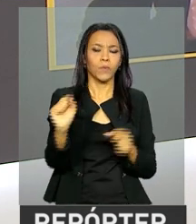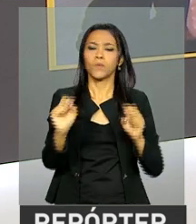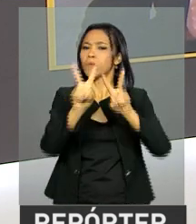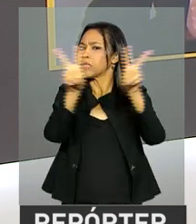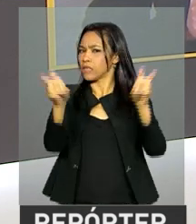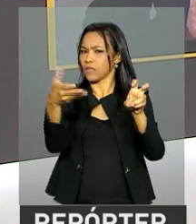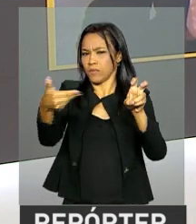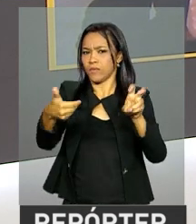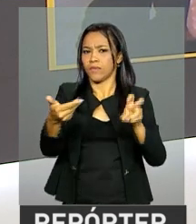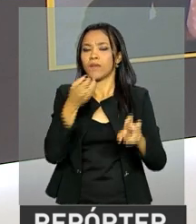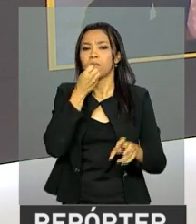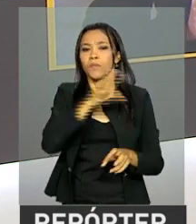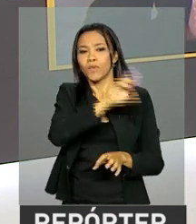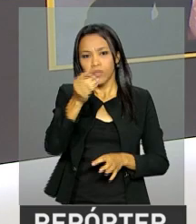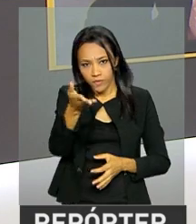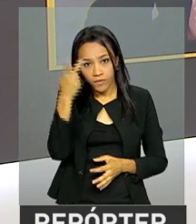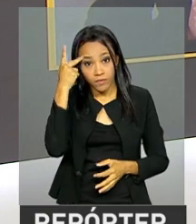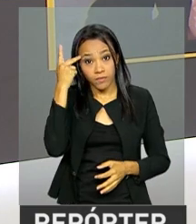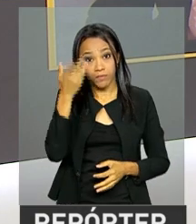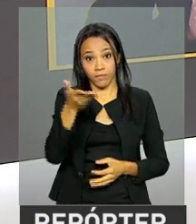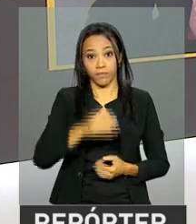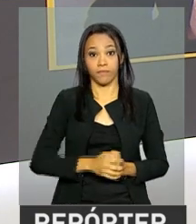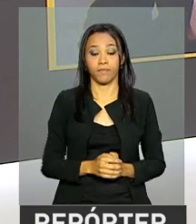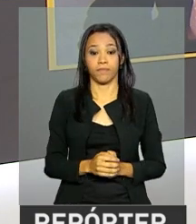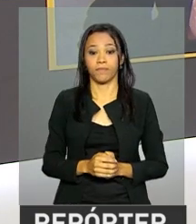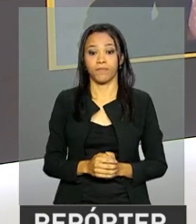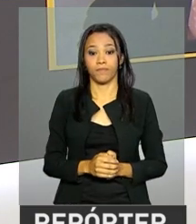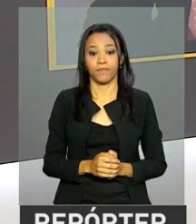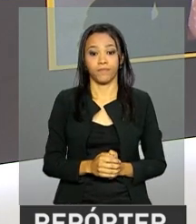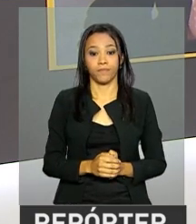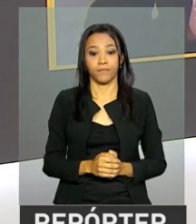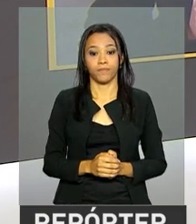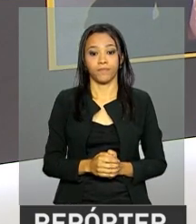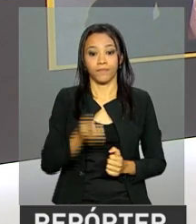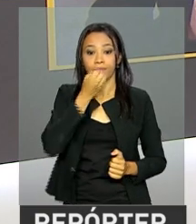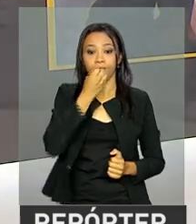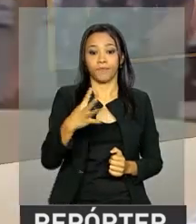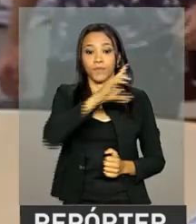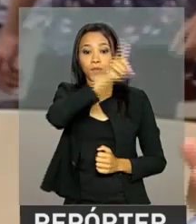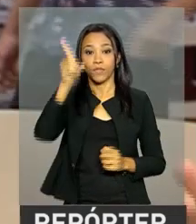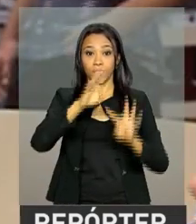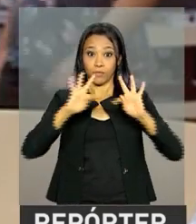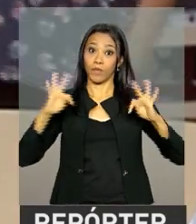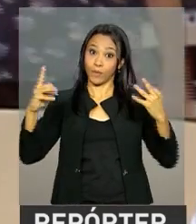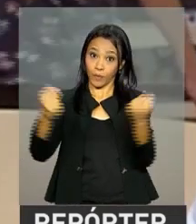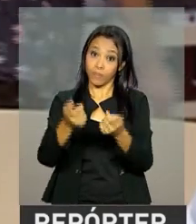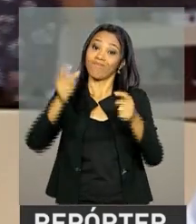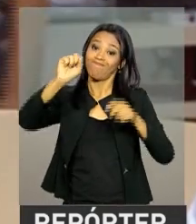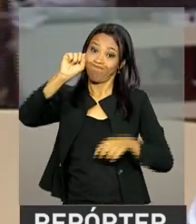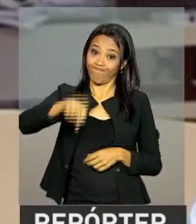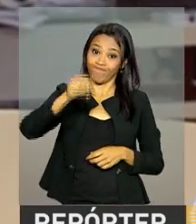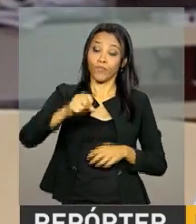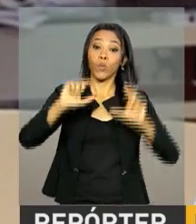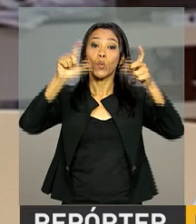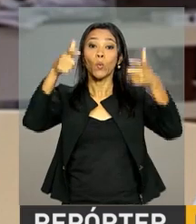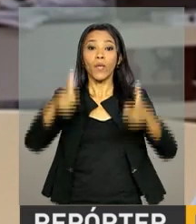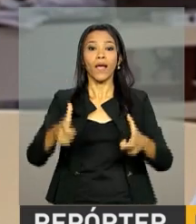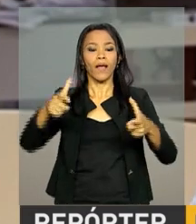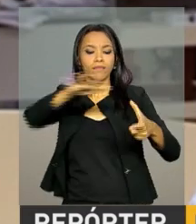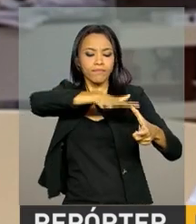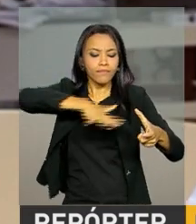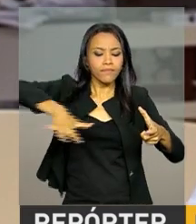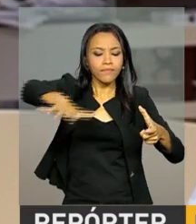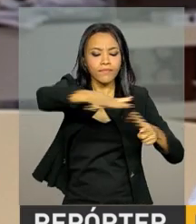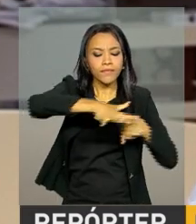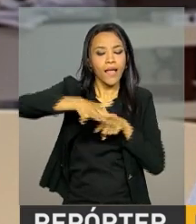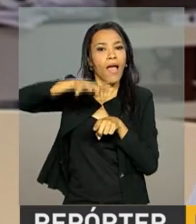assunto Leonardo bom dia para você em São Paulo Bom dia Leandro Bom dia para todo mundo é isso mesmo o local ele funciona